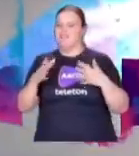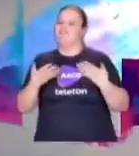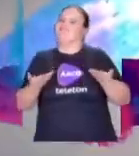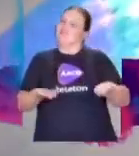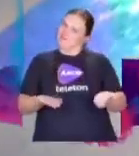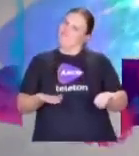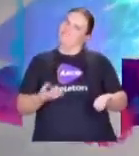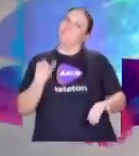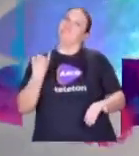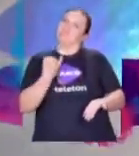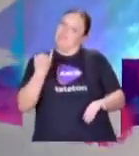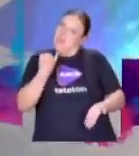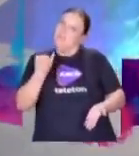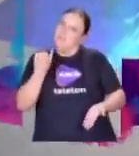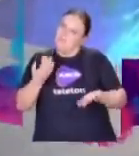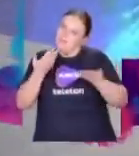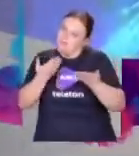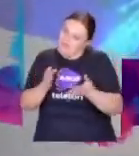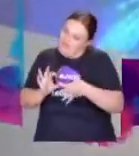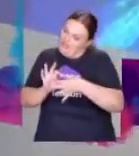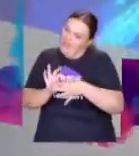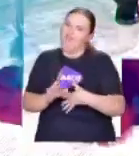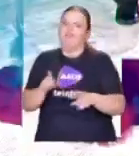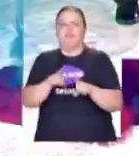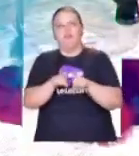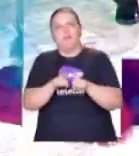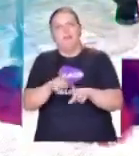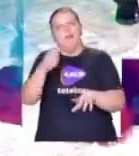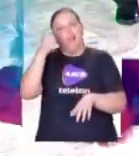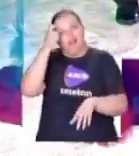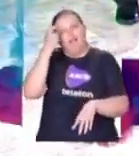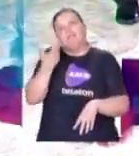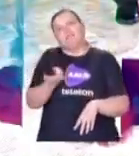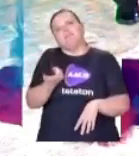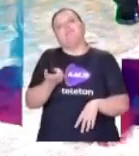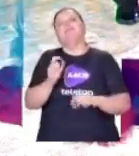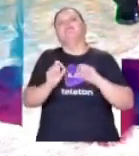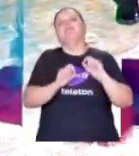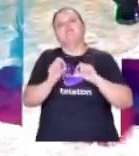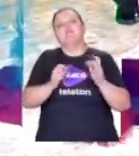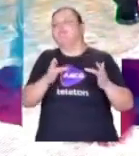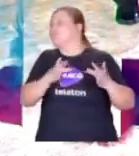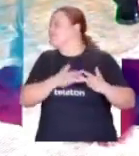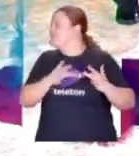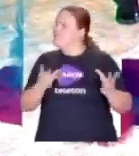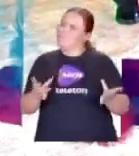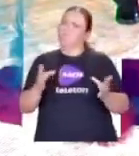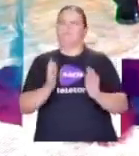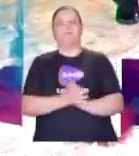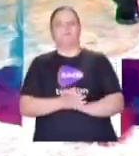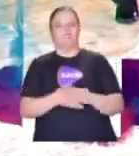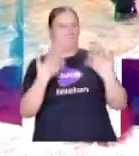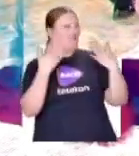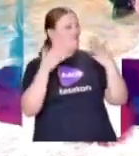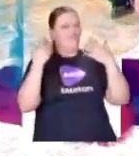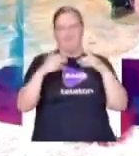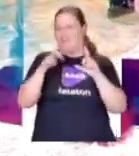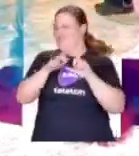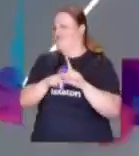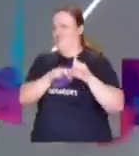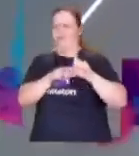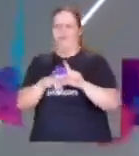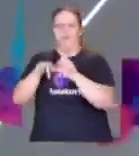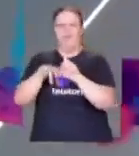Dessa união, é a importância e a conscientização da solidariedade. Tu é Teleton,